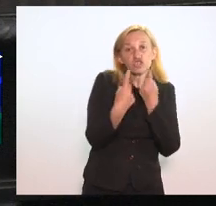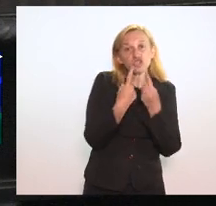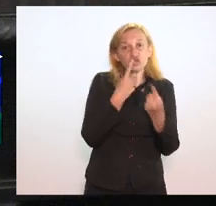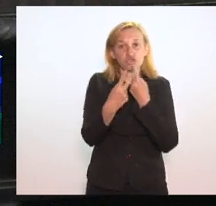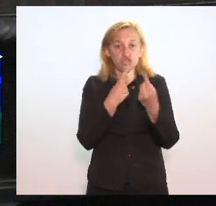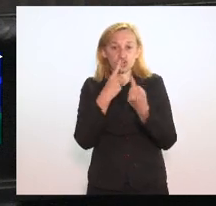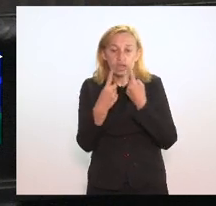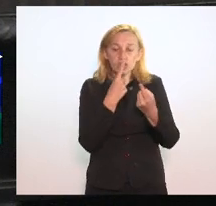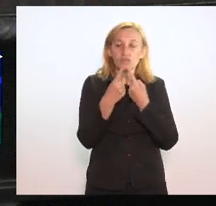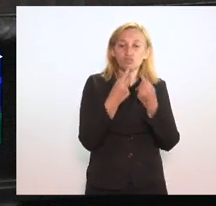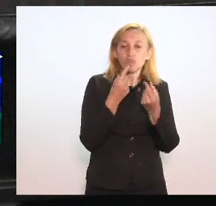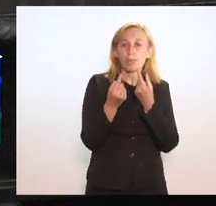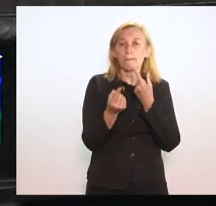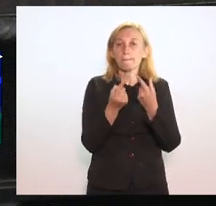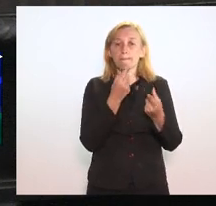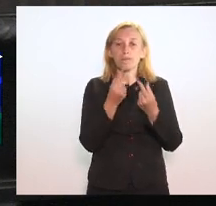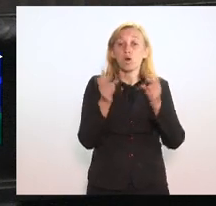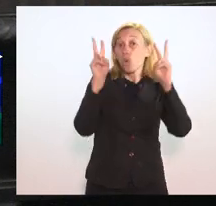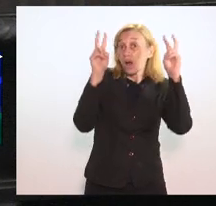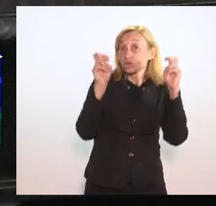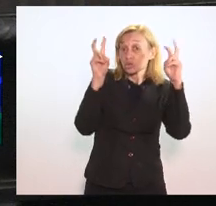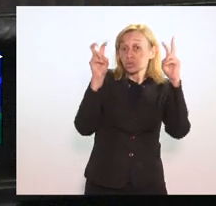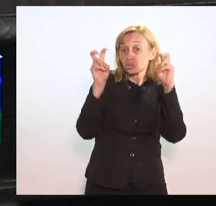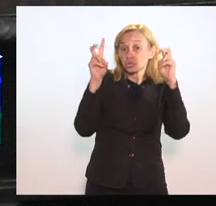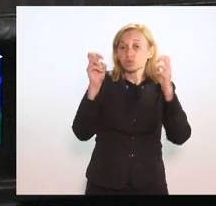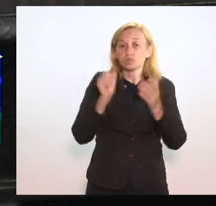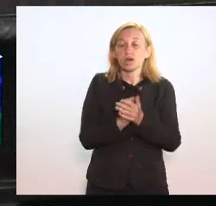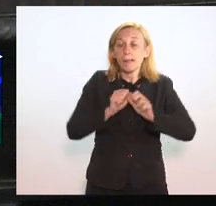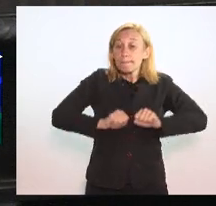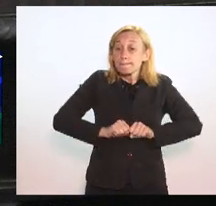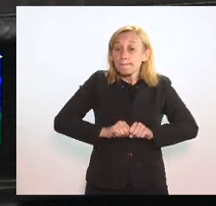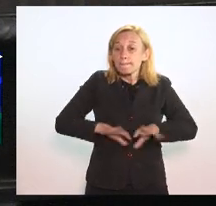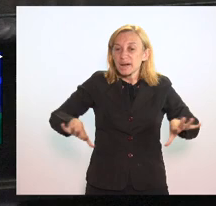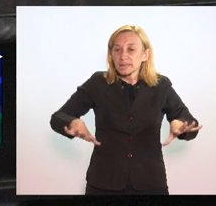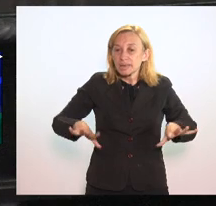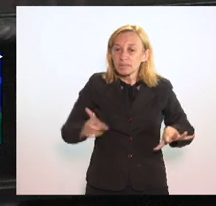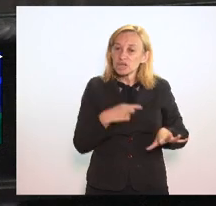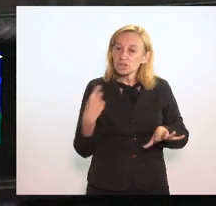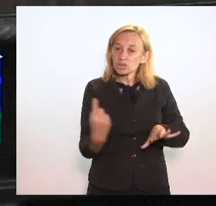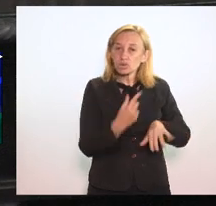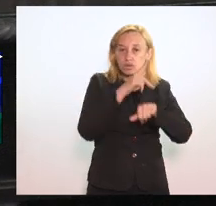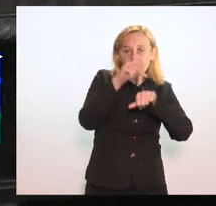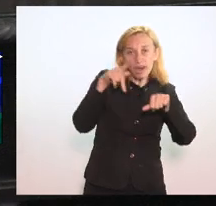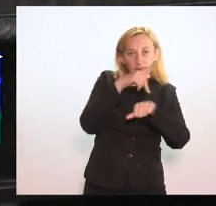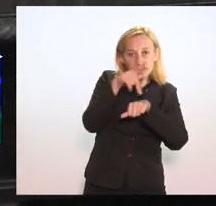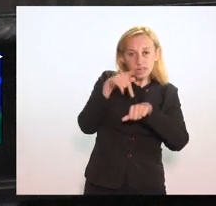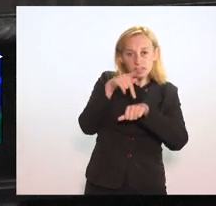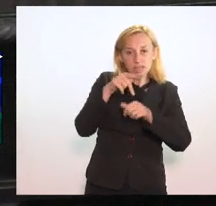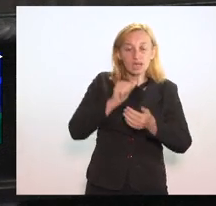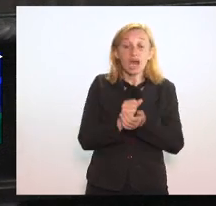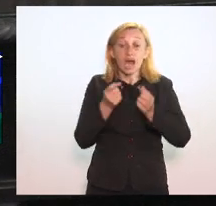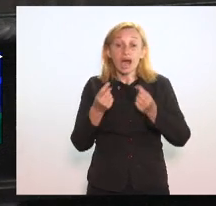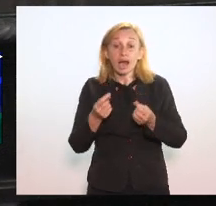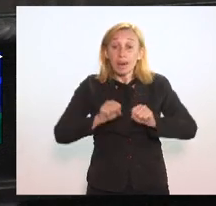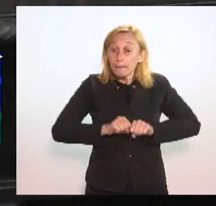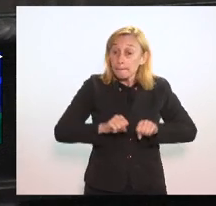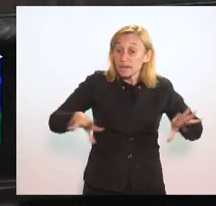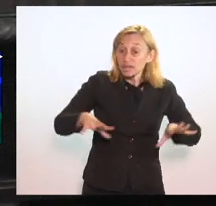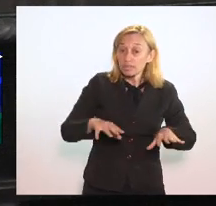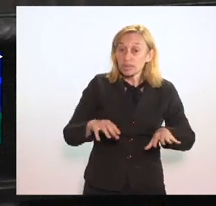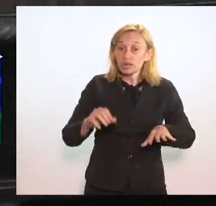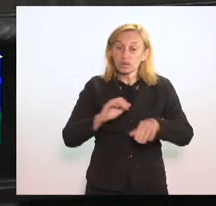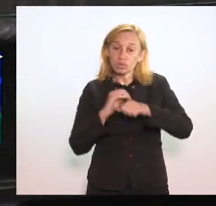discutir a questão da pandemia em nosso país a pandemia do